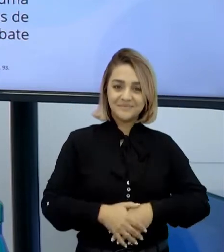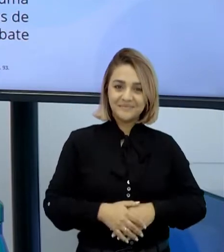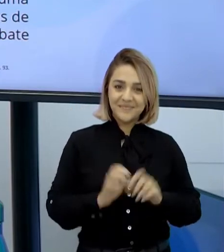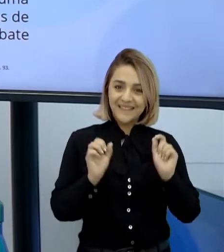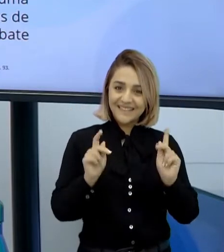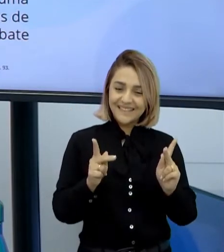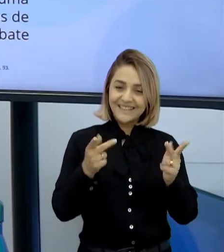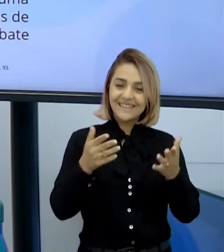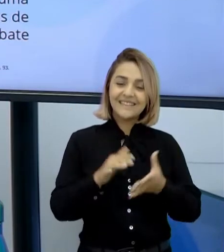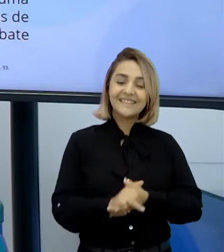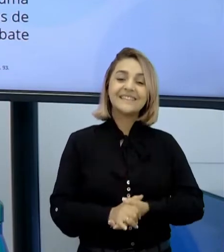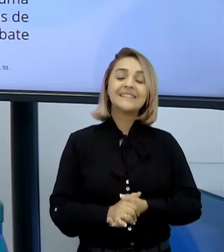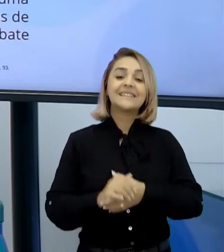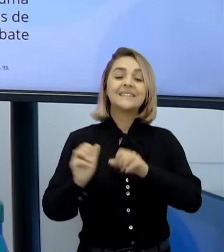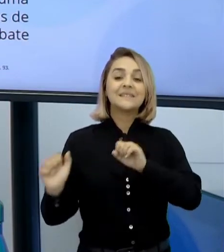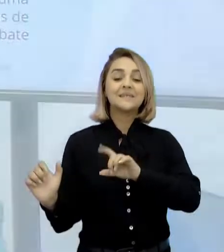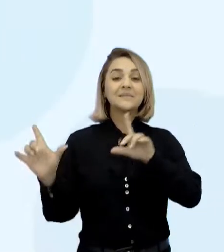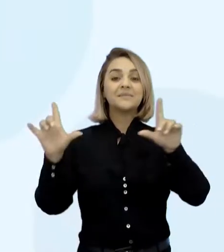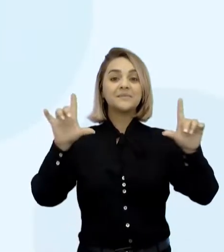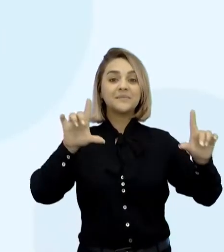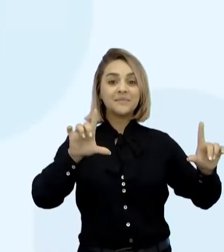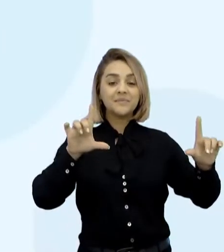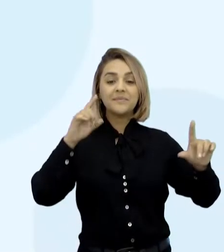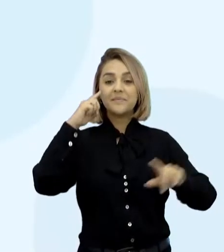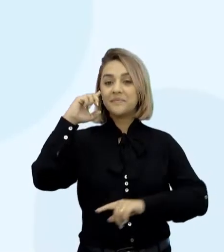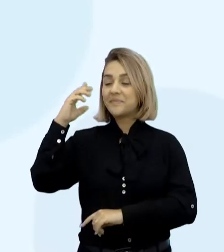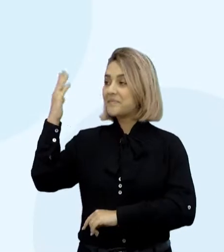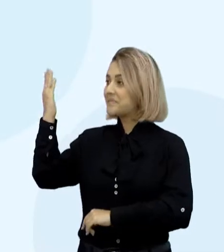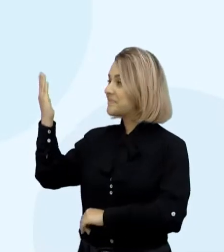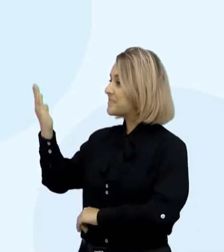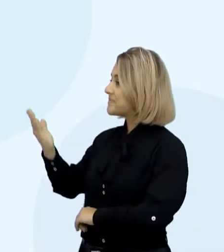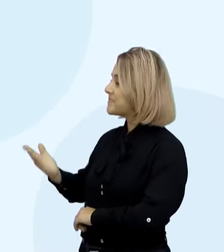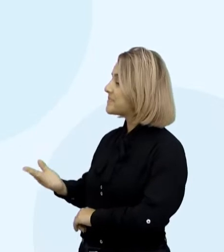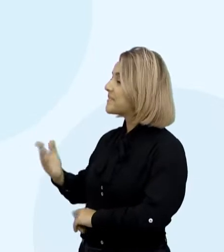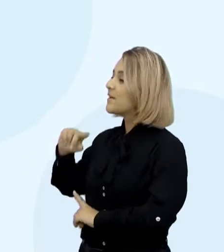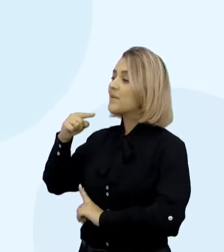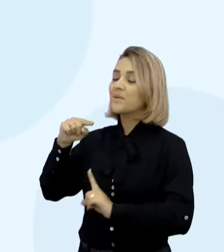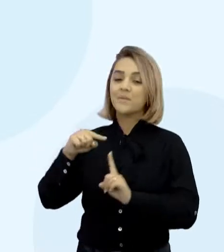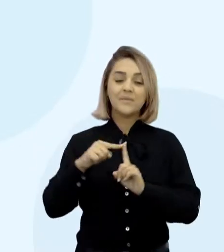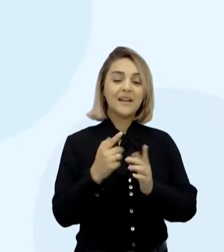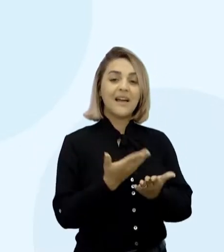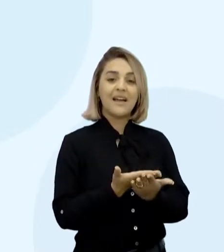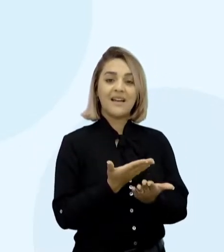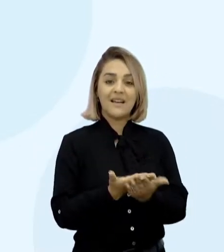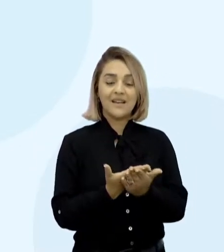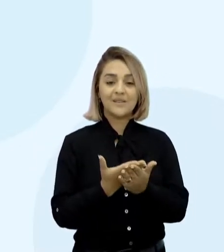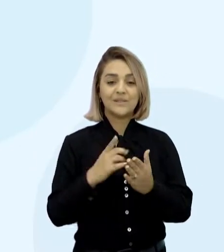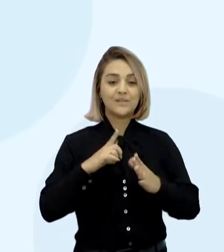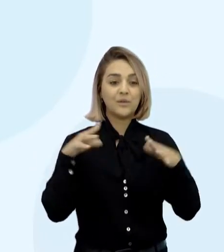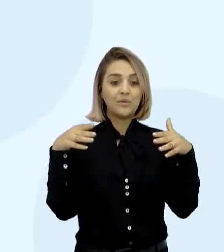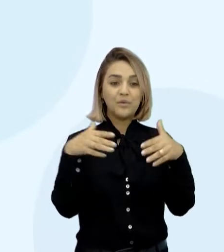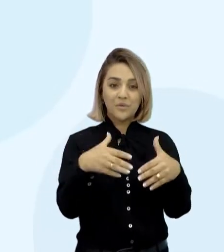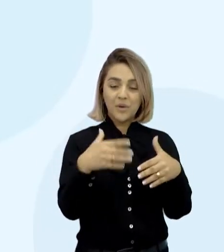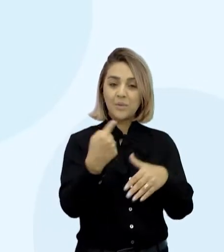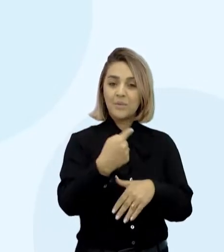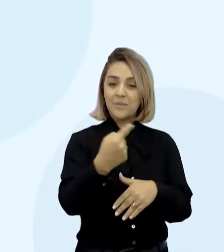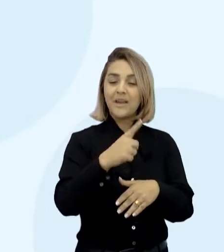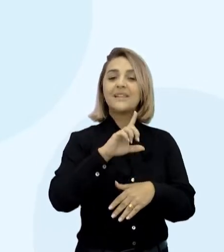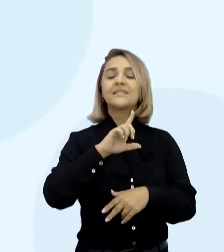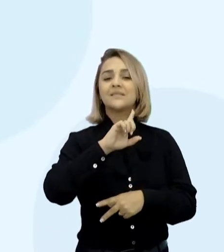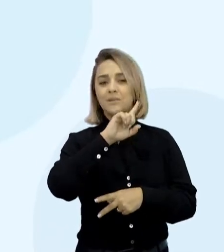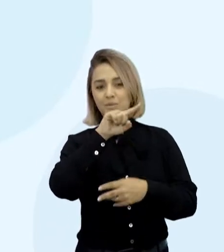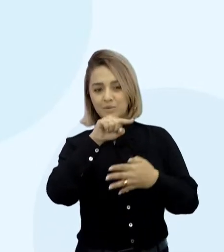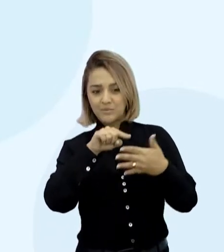bom? Aí na tela nós temos os objetivos da aula. Tenho focado no primeiro, sempre reforçando que os outros também